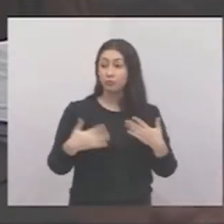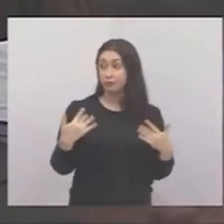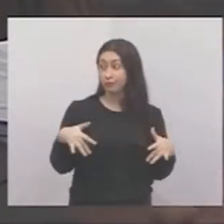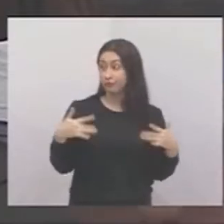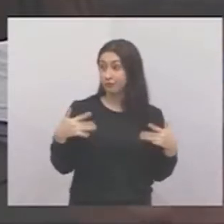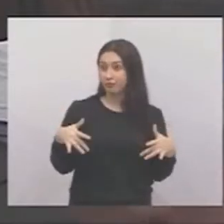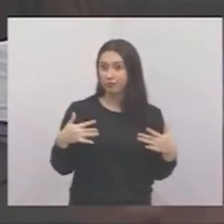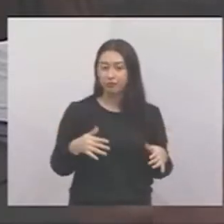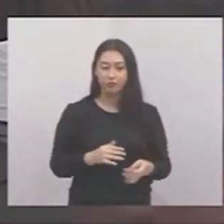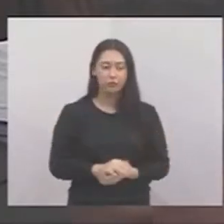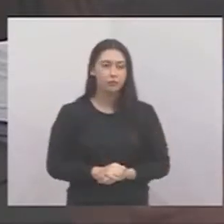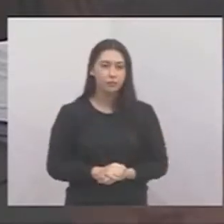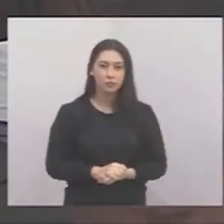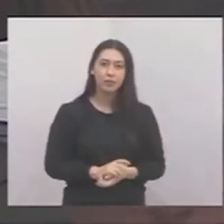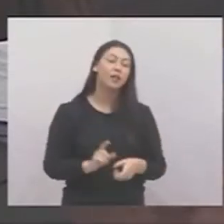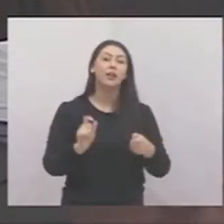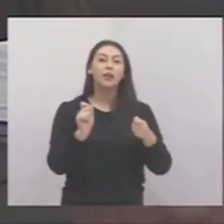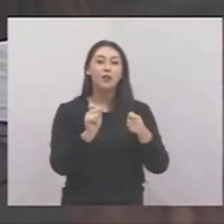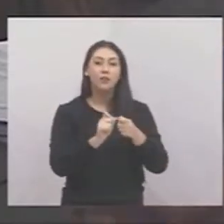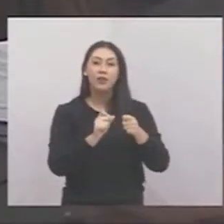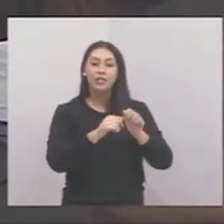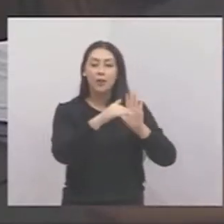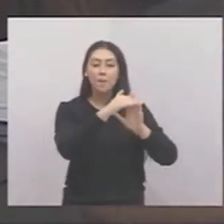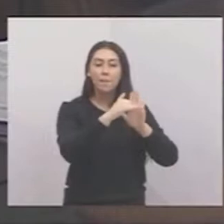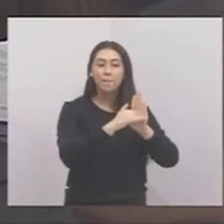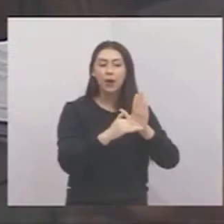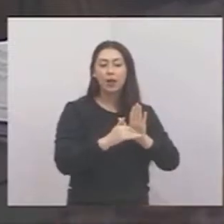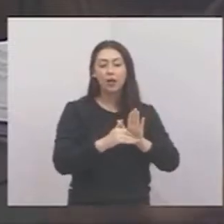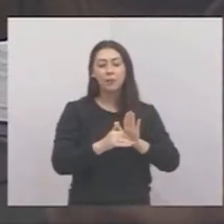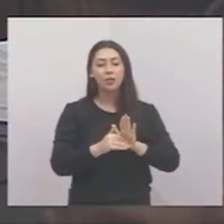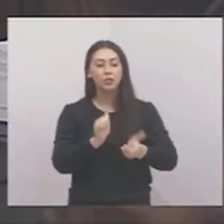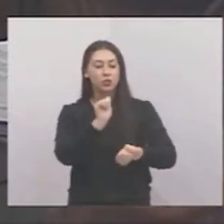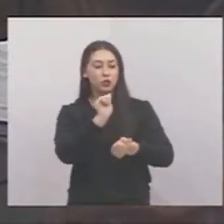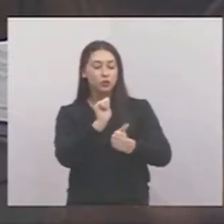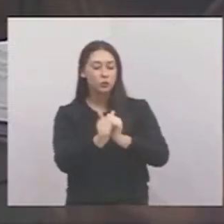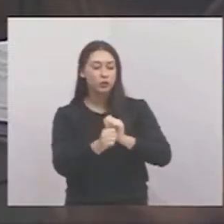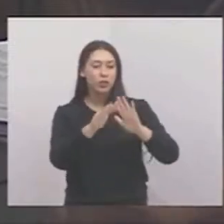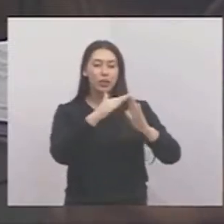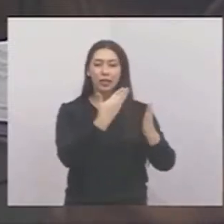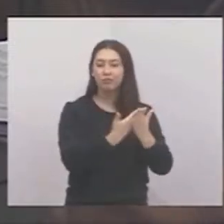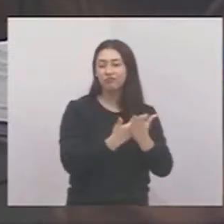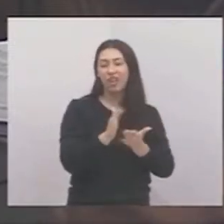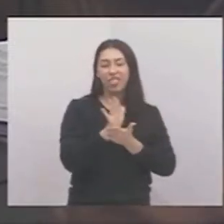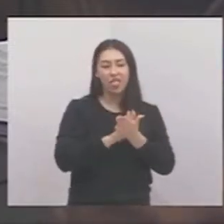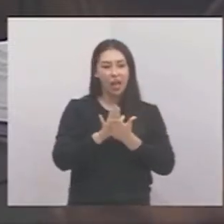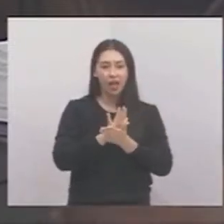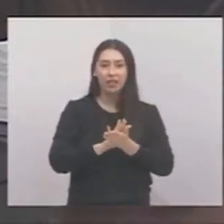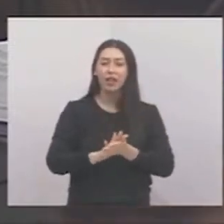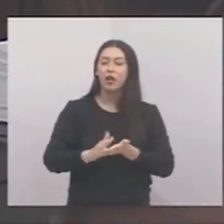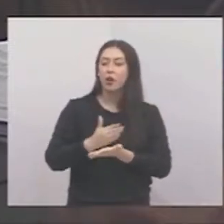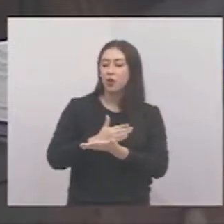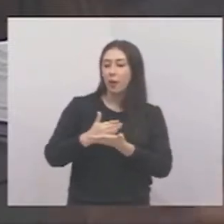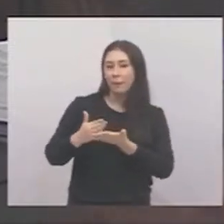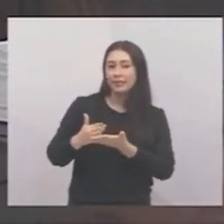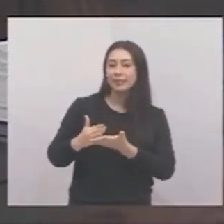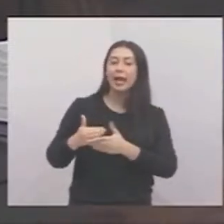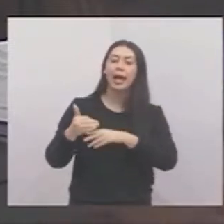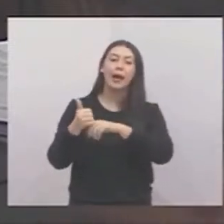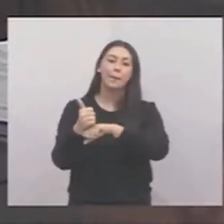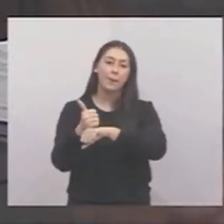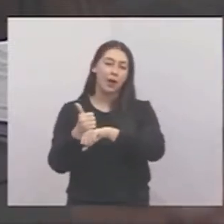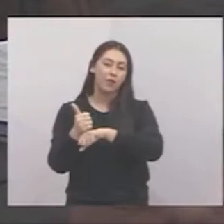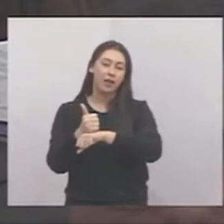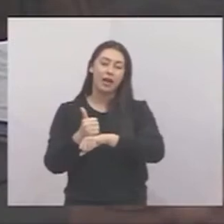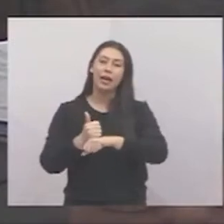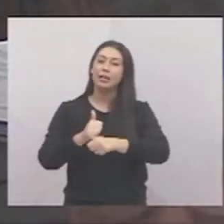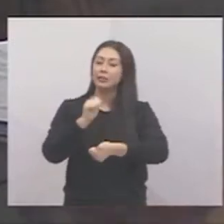céu. Implantar o programa Atleta Escola. Não foi implementado. Implementar o programa Atleta Cidadão.